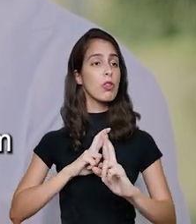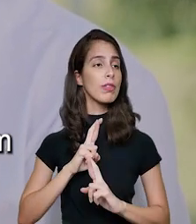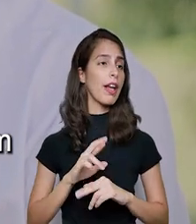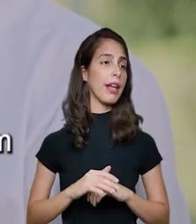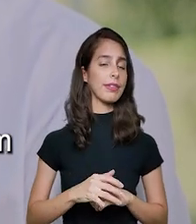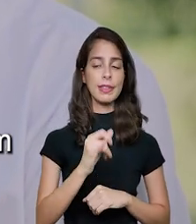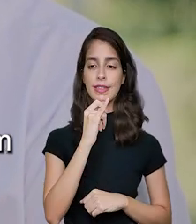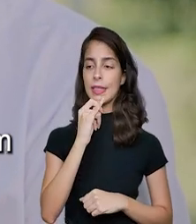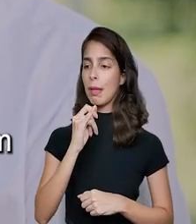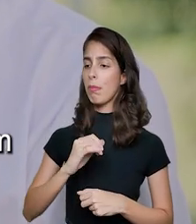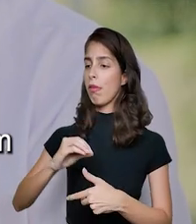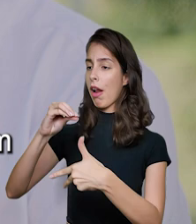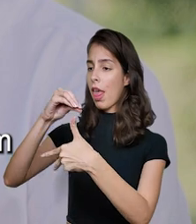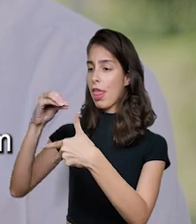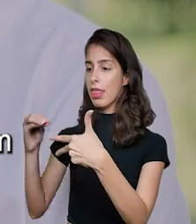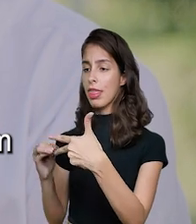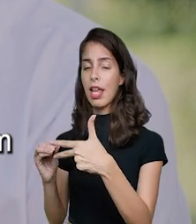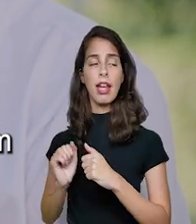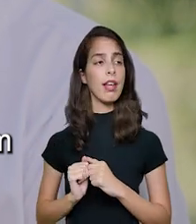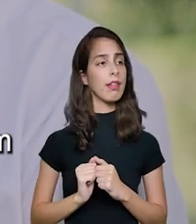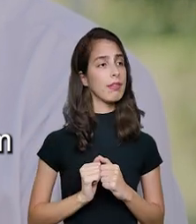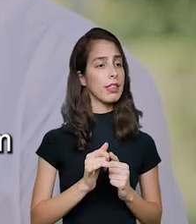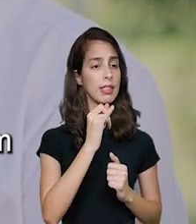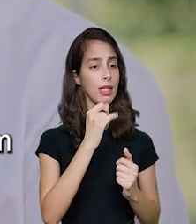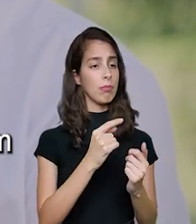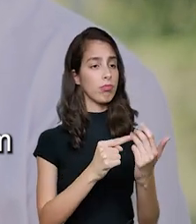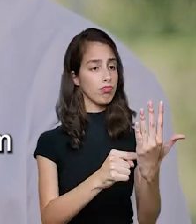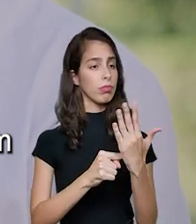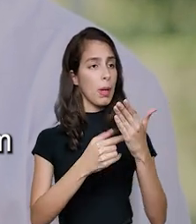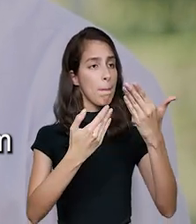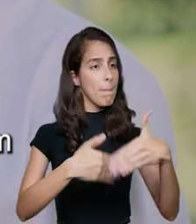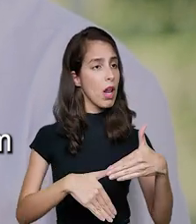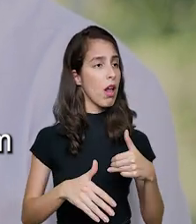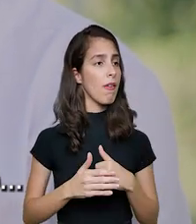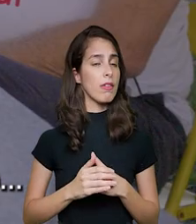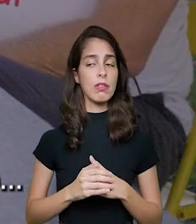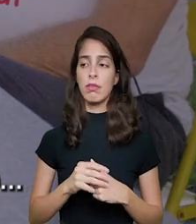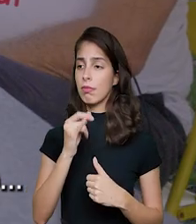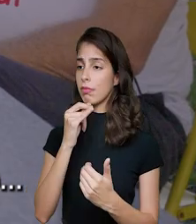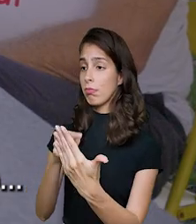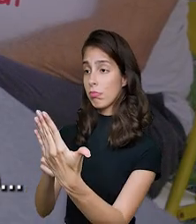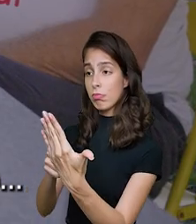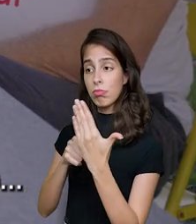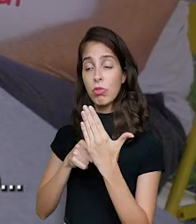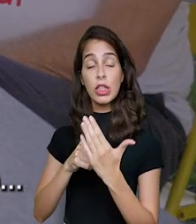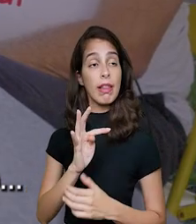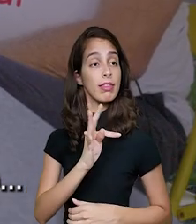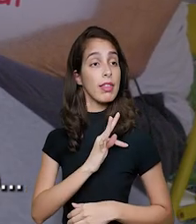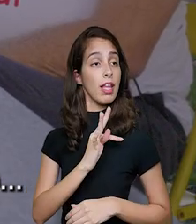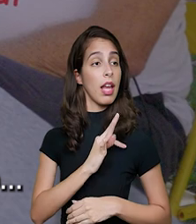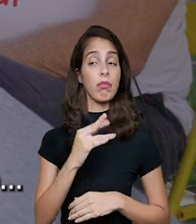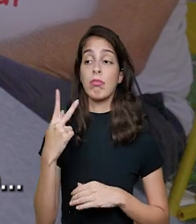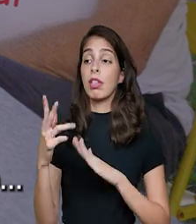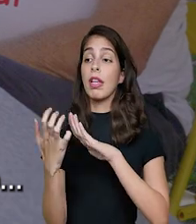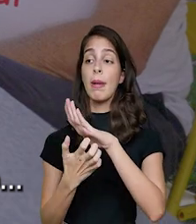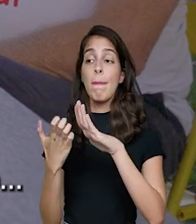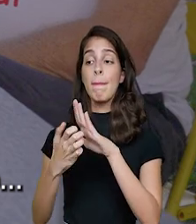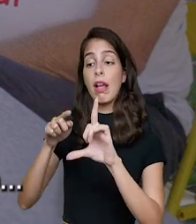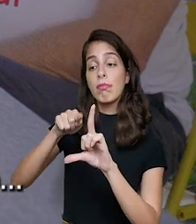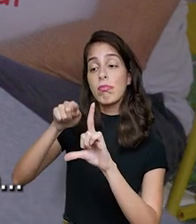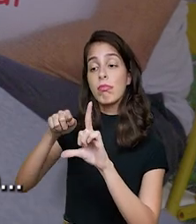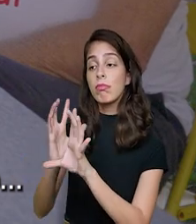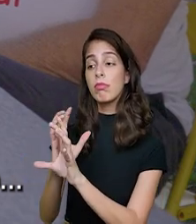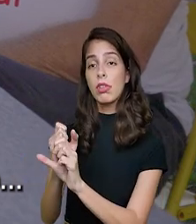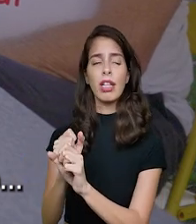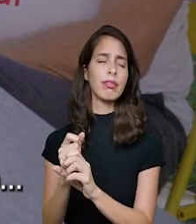Olimpíadas como né um técnico de uma de uma empresa como empreendedor como inovador né então